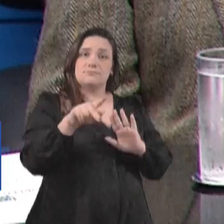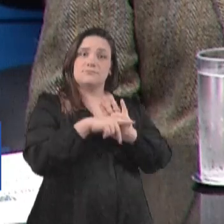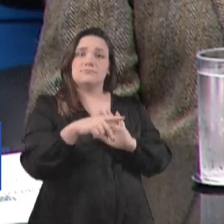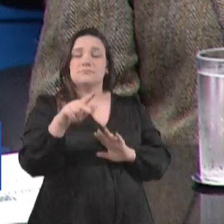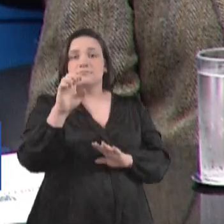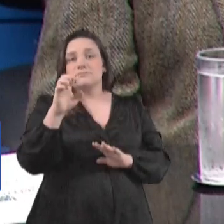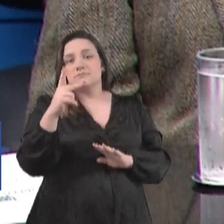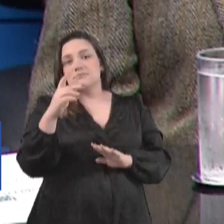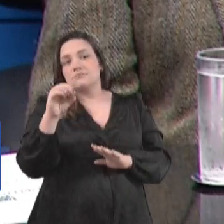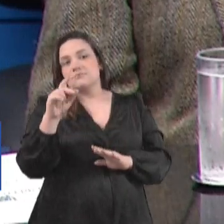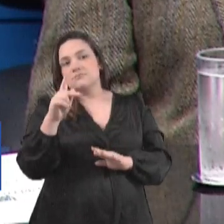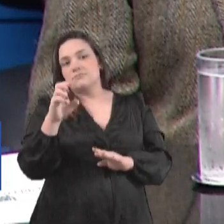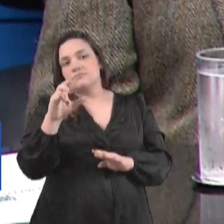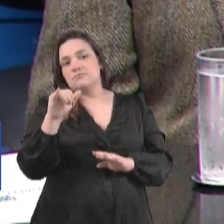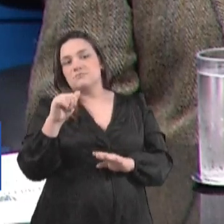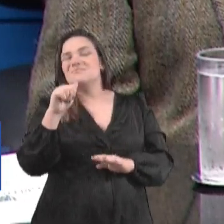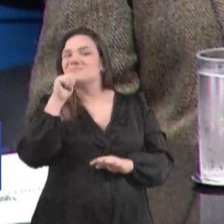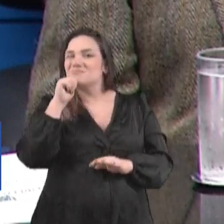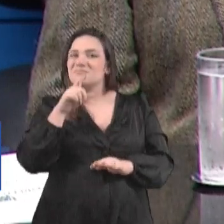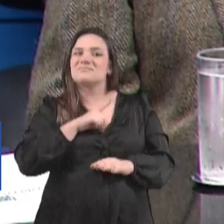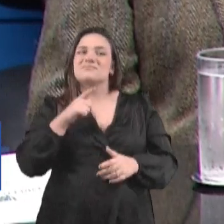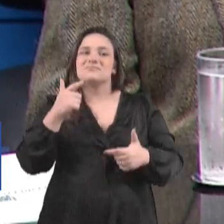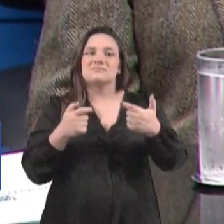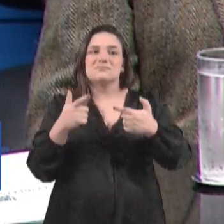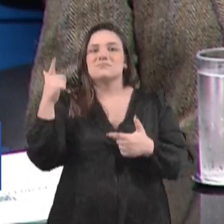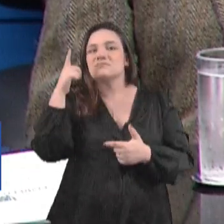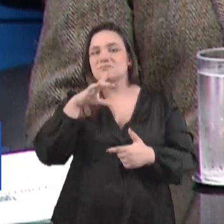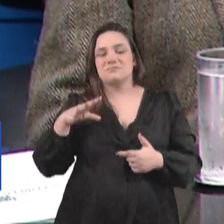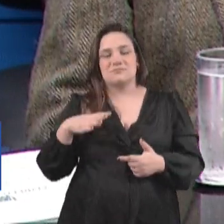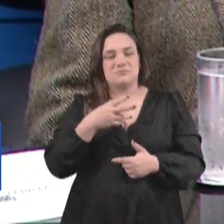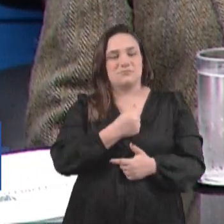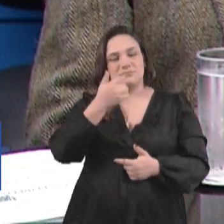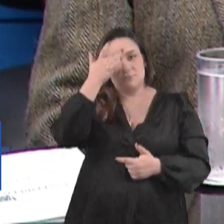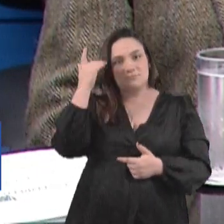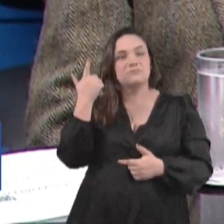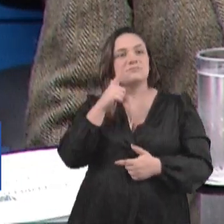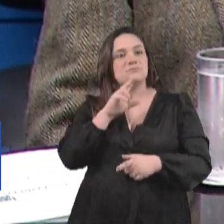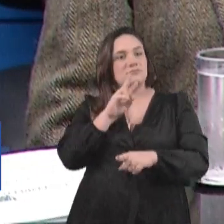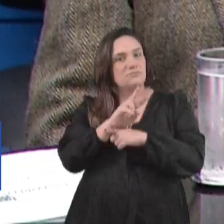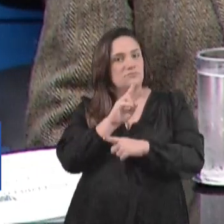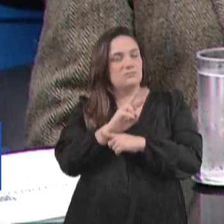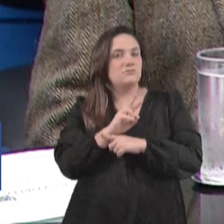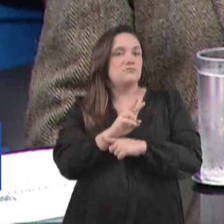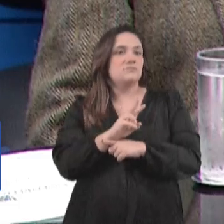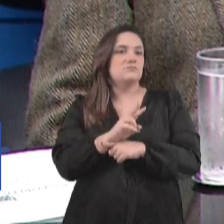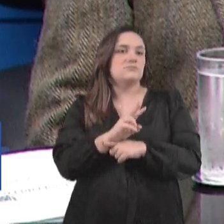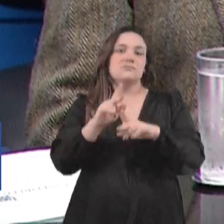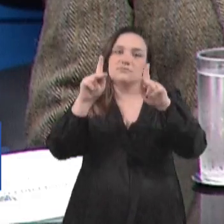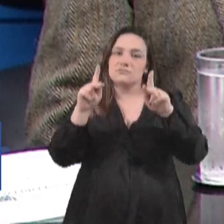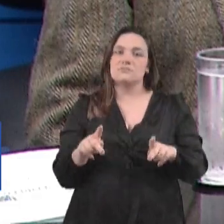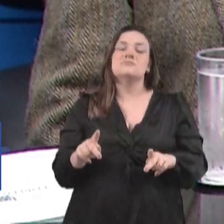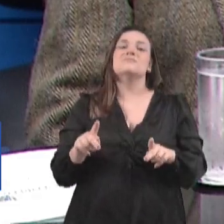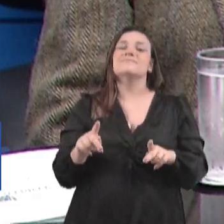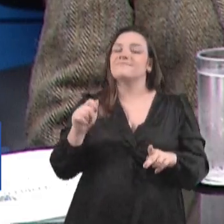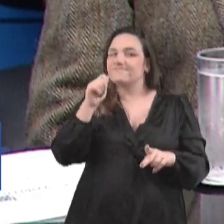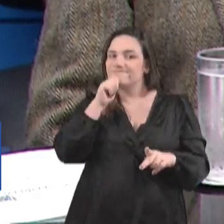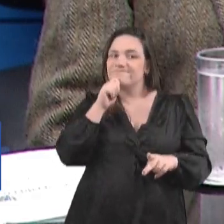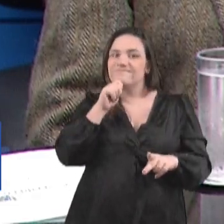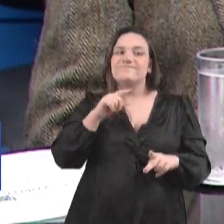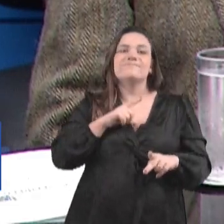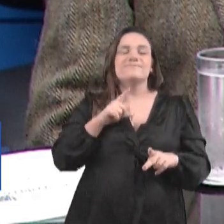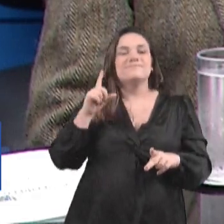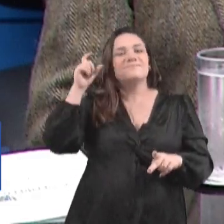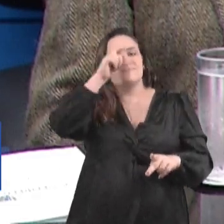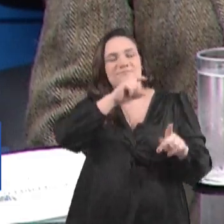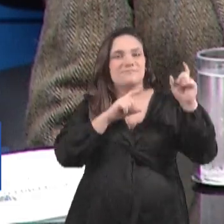epopeia que, em meio ao turbilhão da guerra, salvou vidas e preservou a dignidade de seu povo diante da